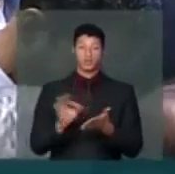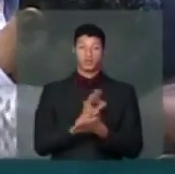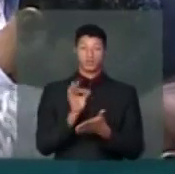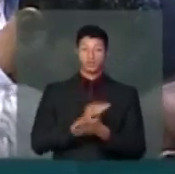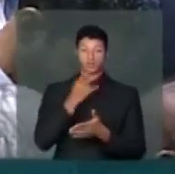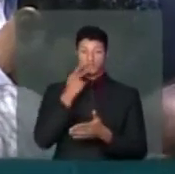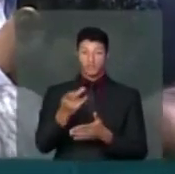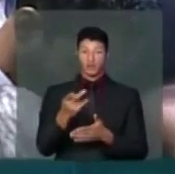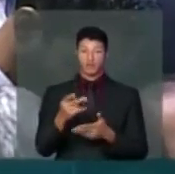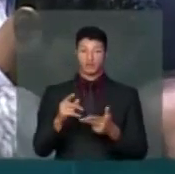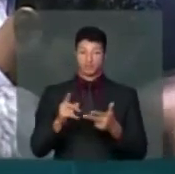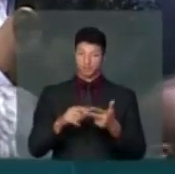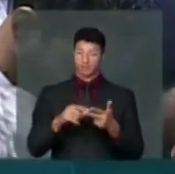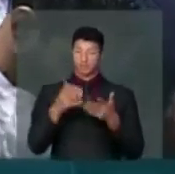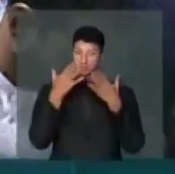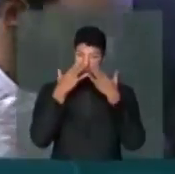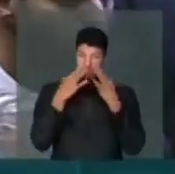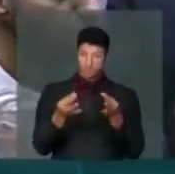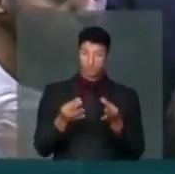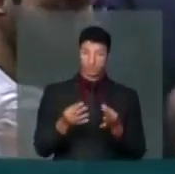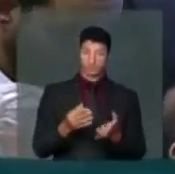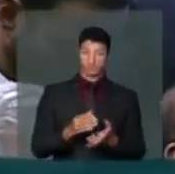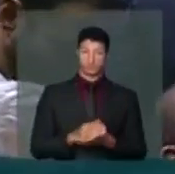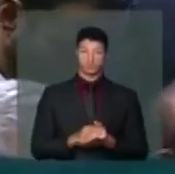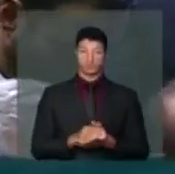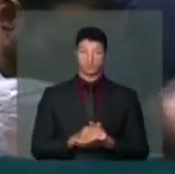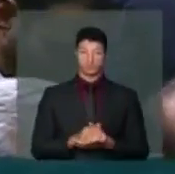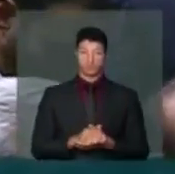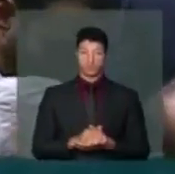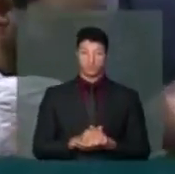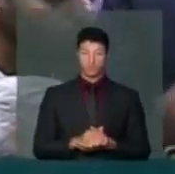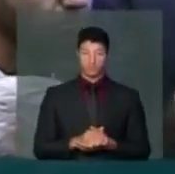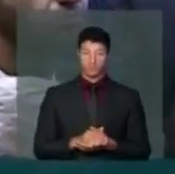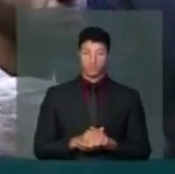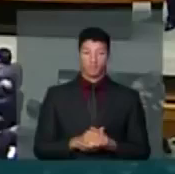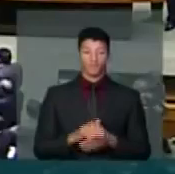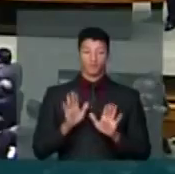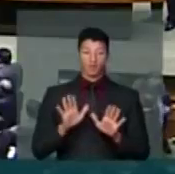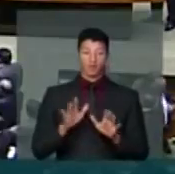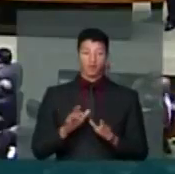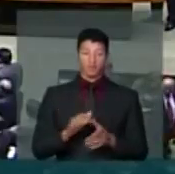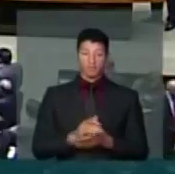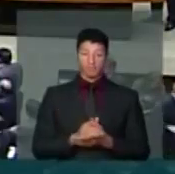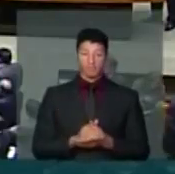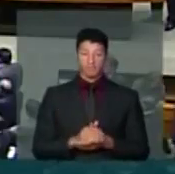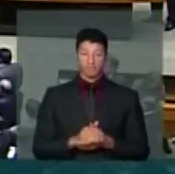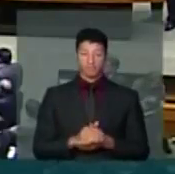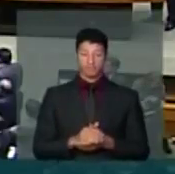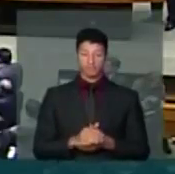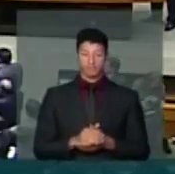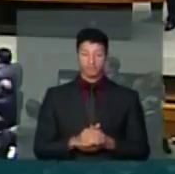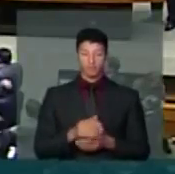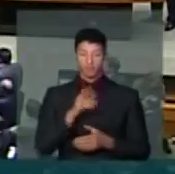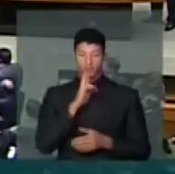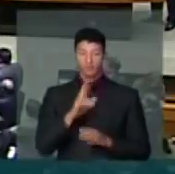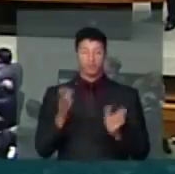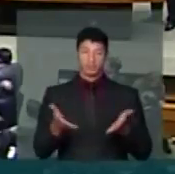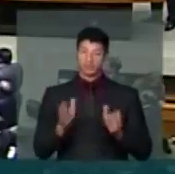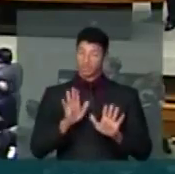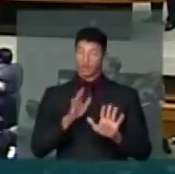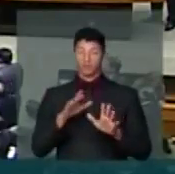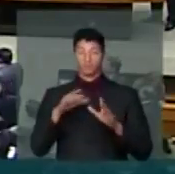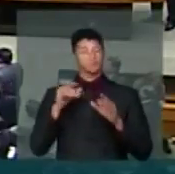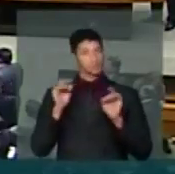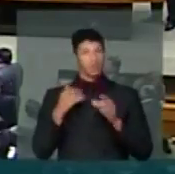aí para falar. Veja bem. Não, deputado, eu já vi o artigo que Vossa Excelência invocou, eu vou lhe responder porque não cabe a questão de